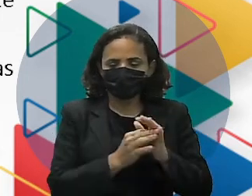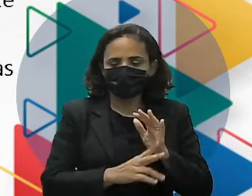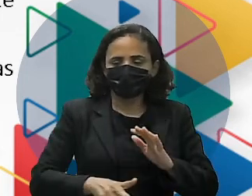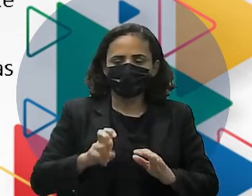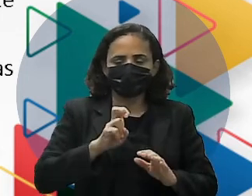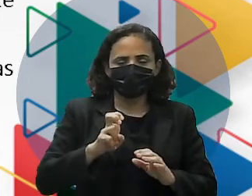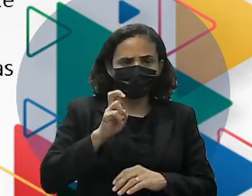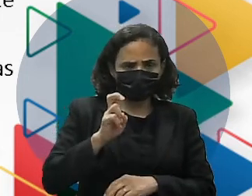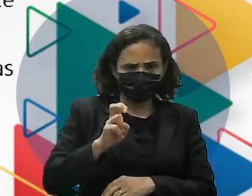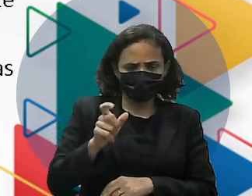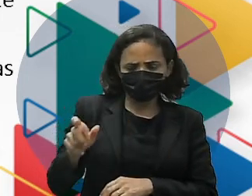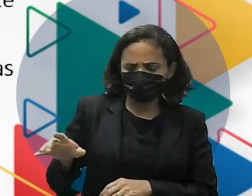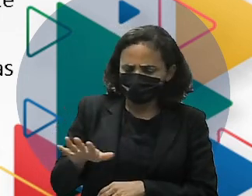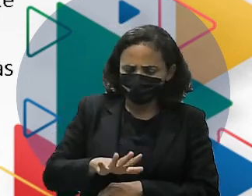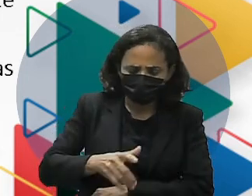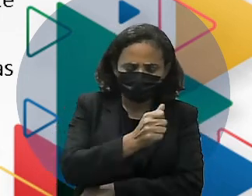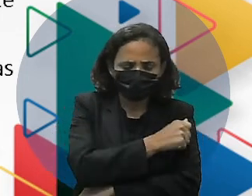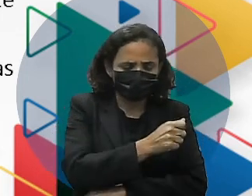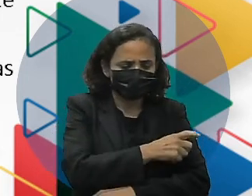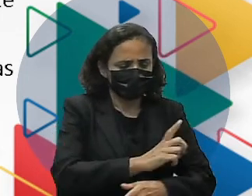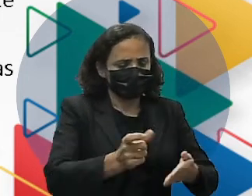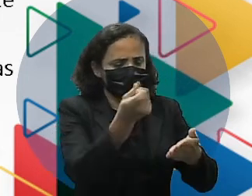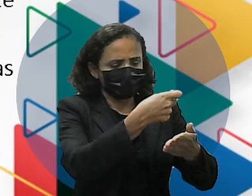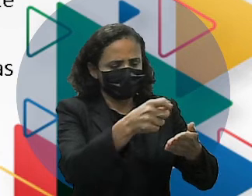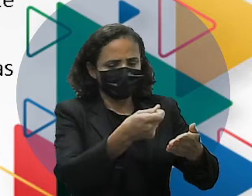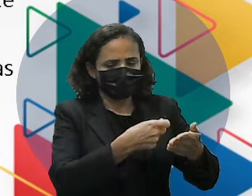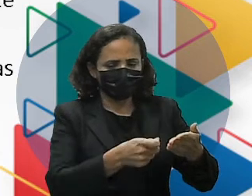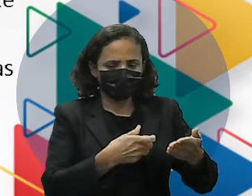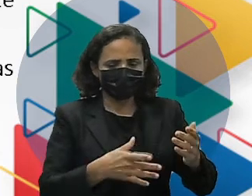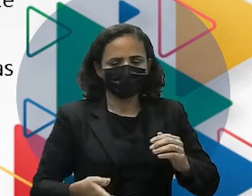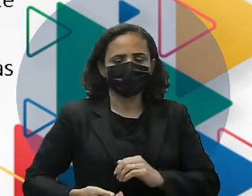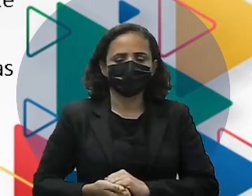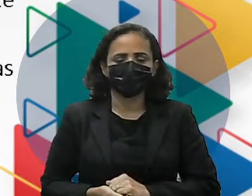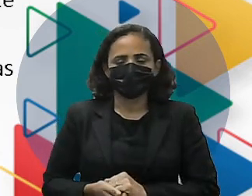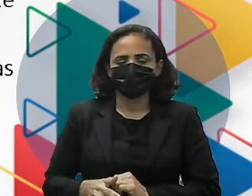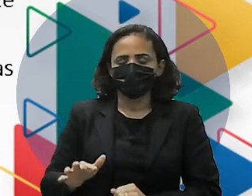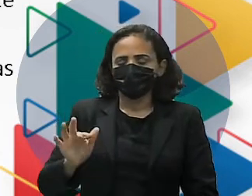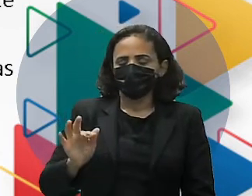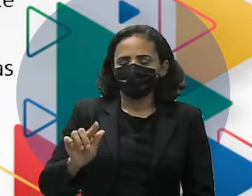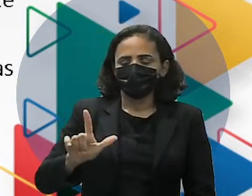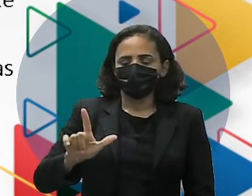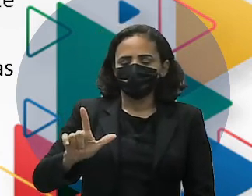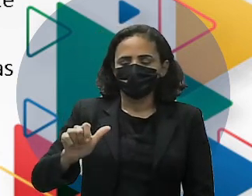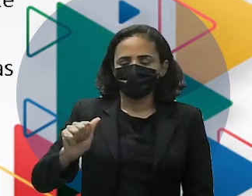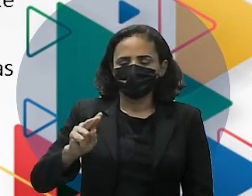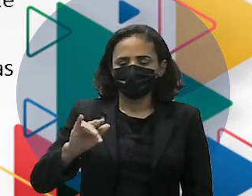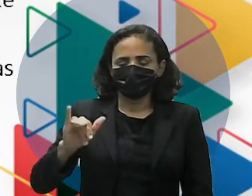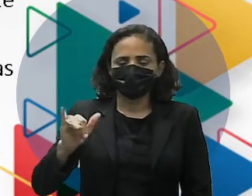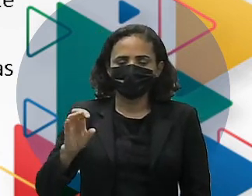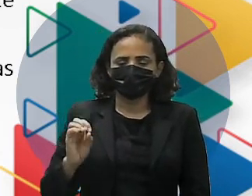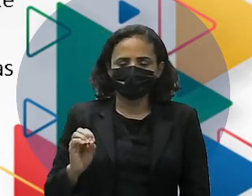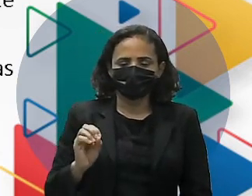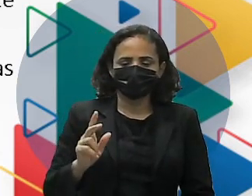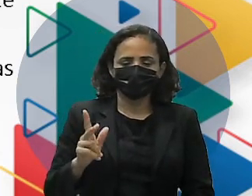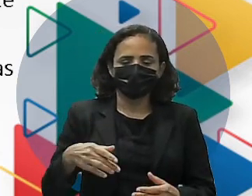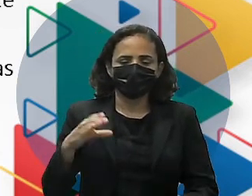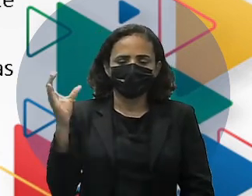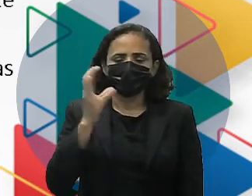seus estudantes apresentaram as situações a seguir. O primeiro foi Flávio. Flávio